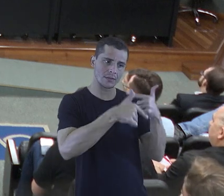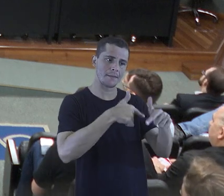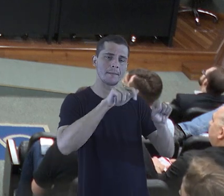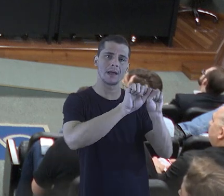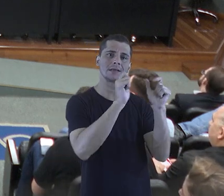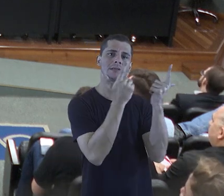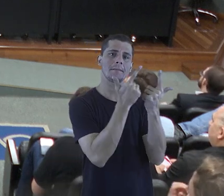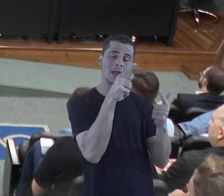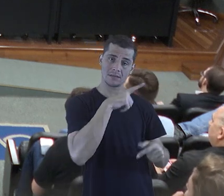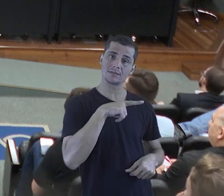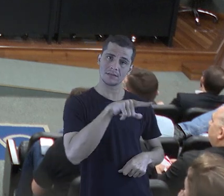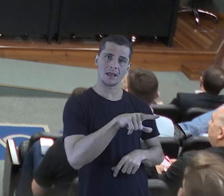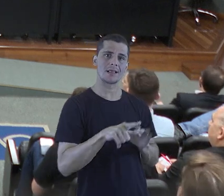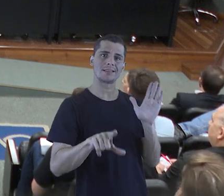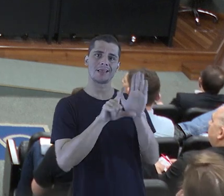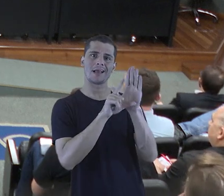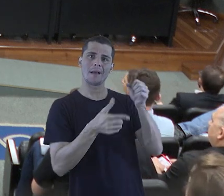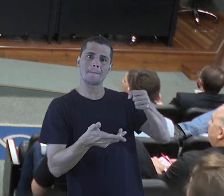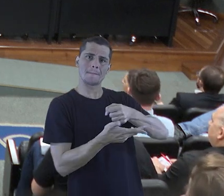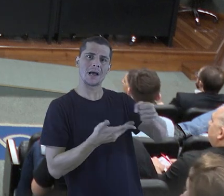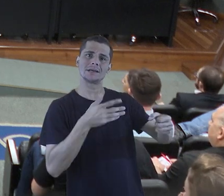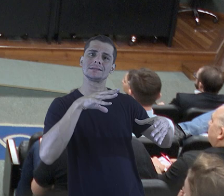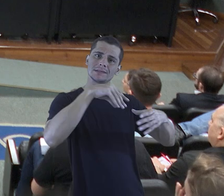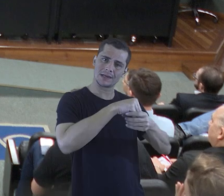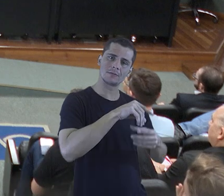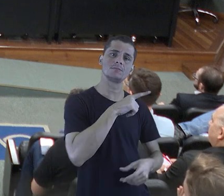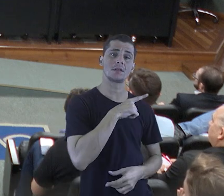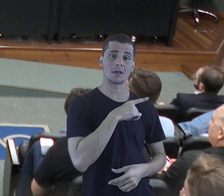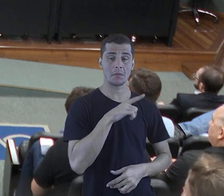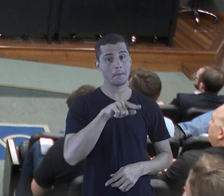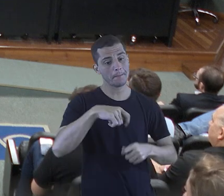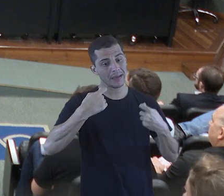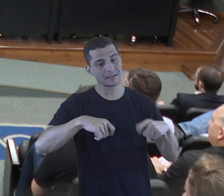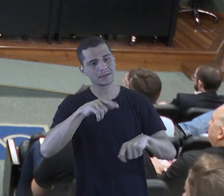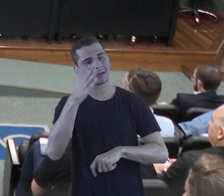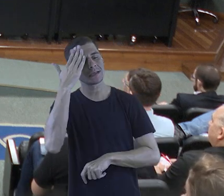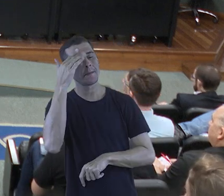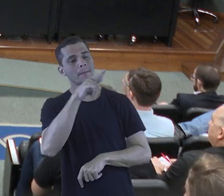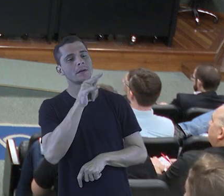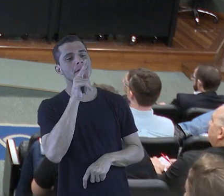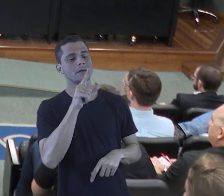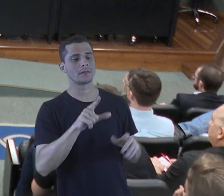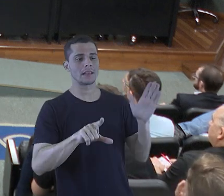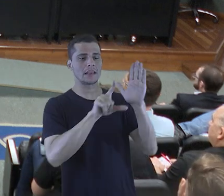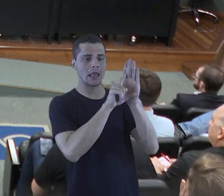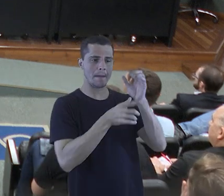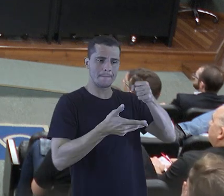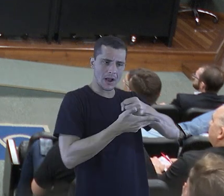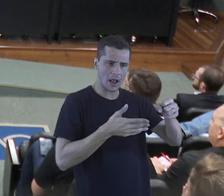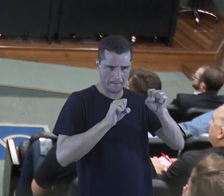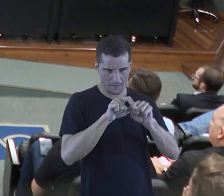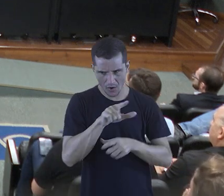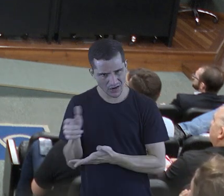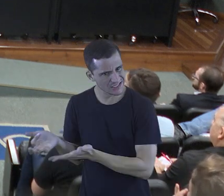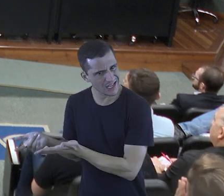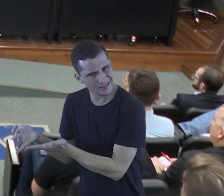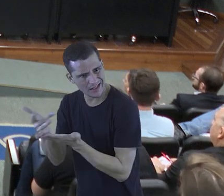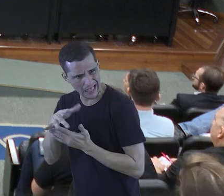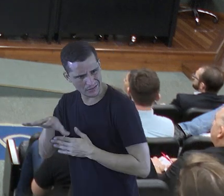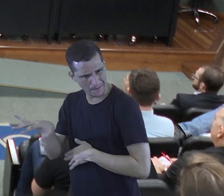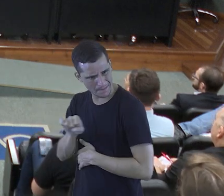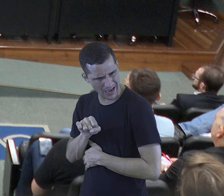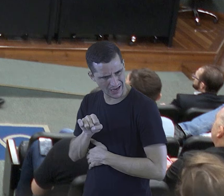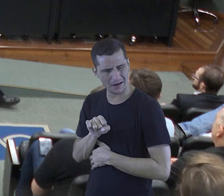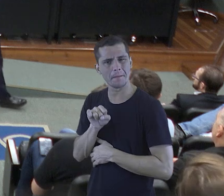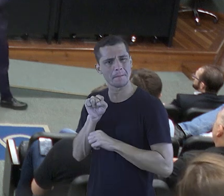O que vocês precisam saber é se essa base legal autoriza a captação do dado? Então, é possível, a NPD ainda não se manifestou sobre isso,